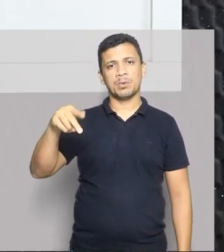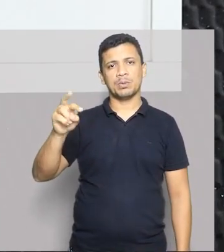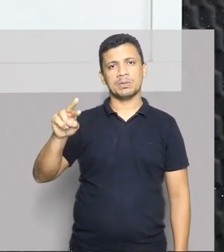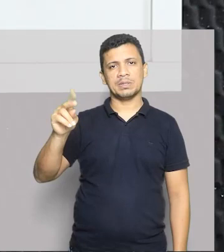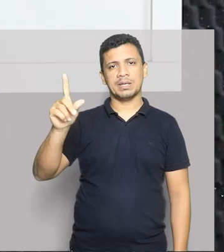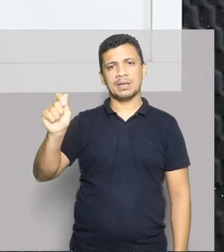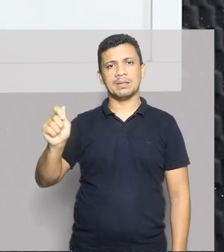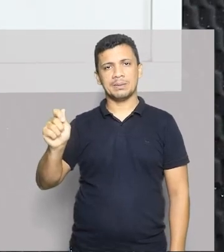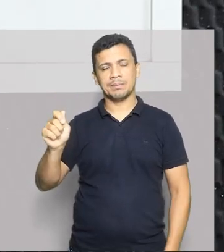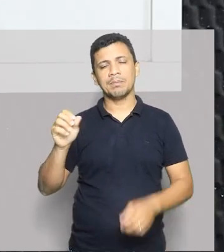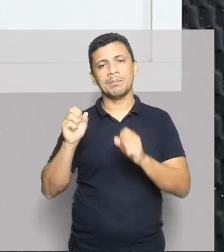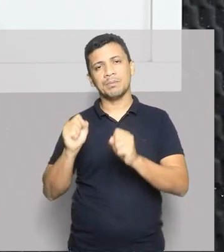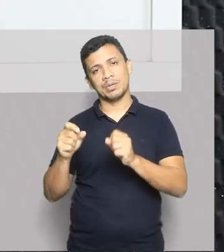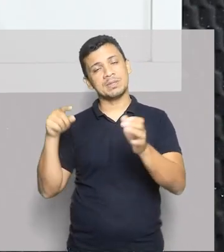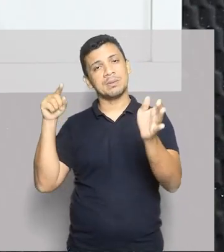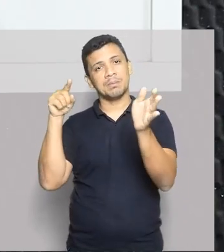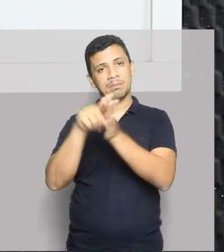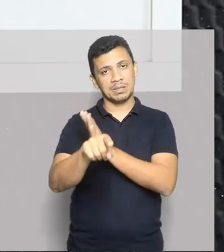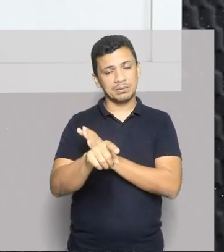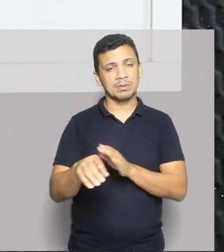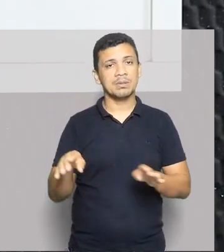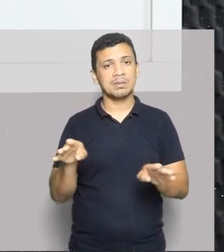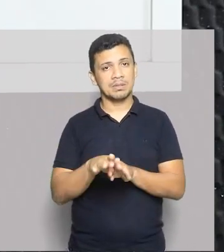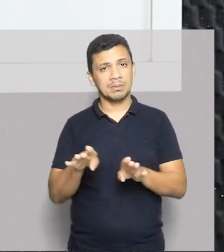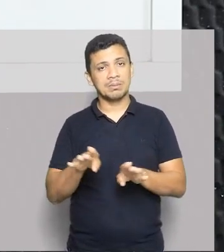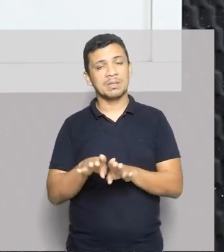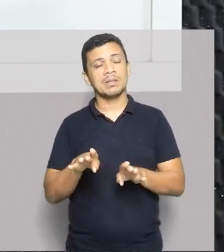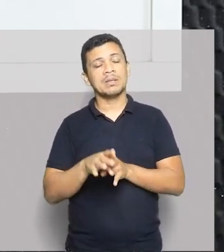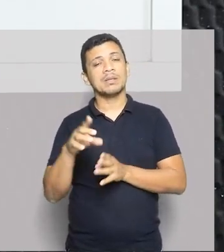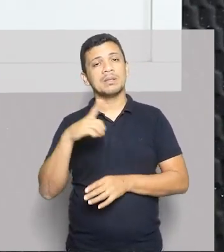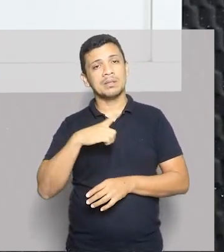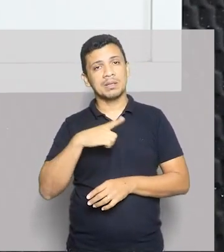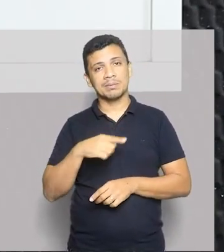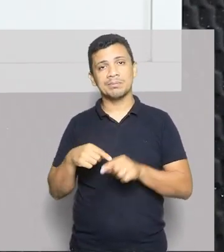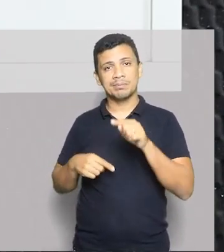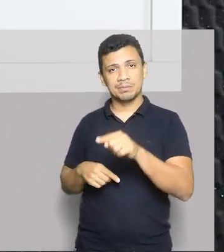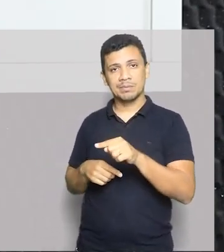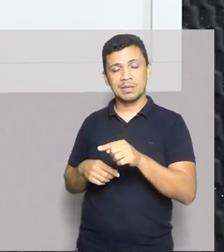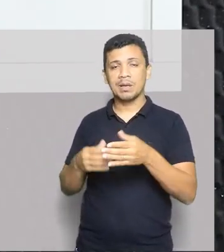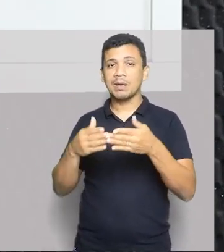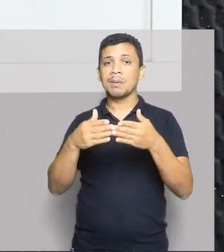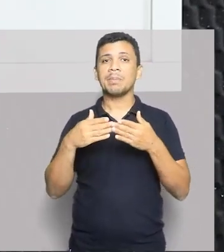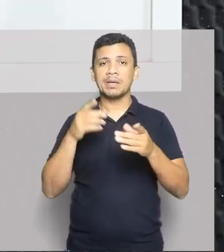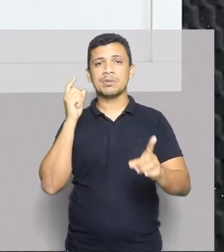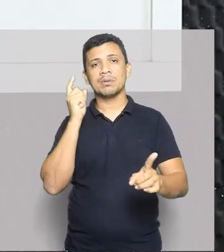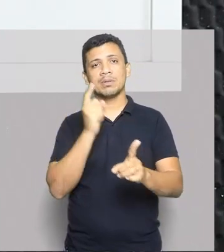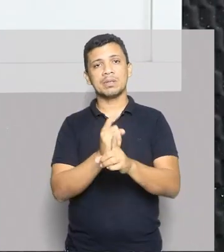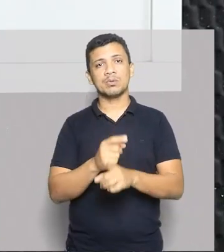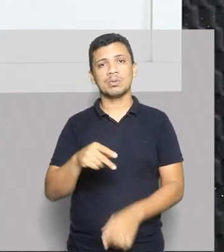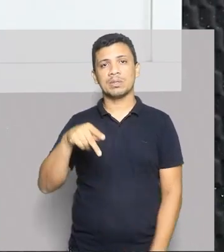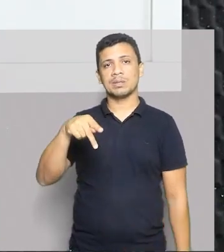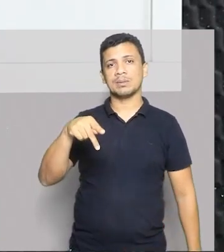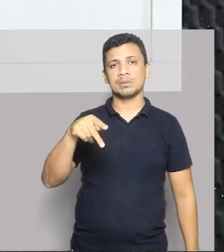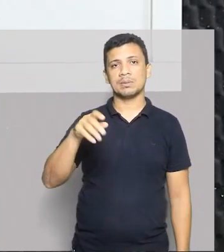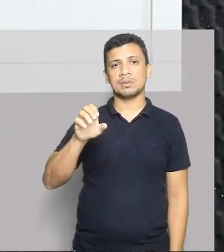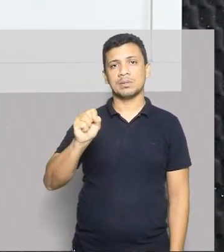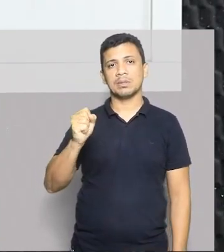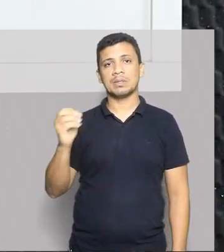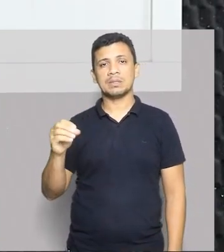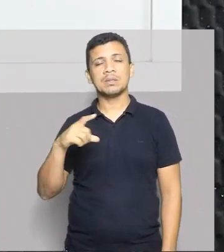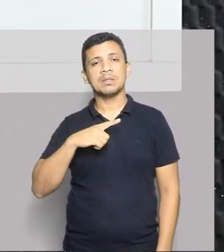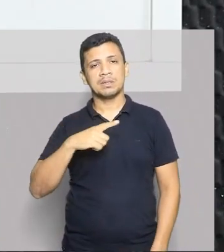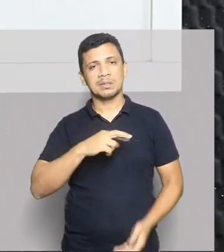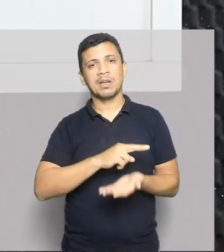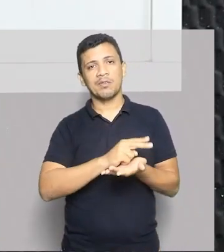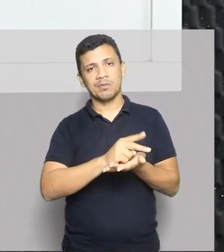Certo? Pode ser questões até, turma, que ele te dá a média ponderada e te pede um peso. Tá? Então tem variações em relação